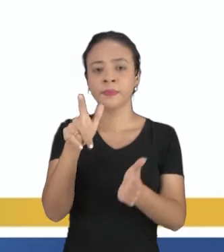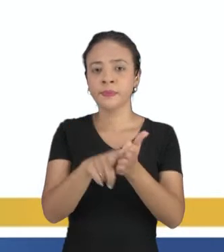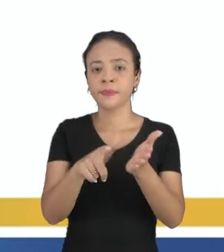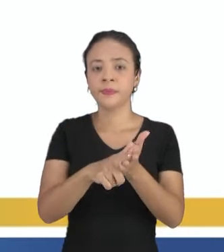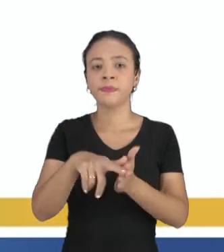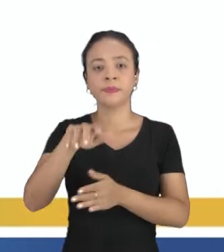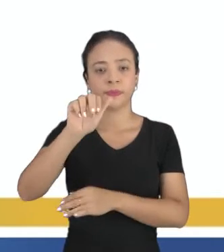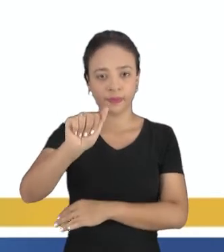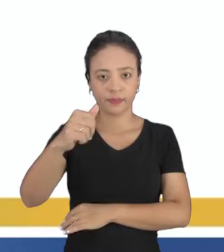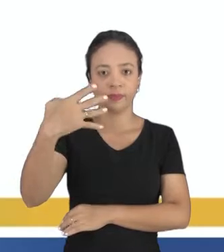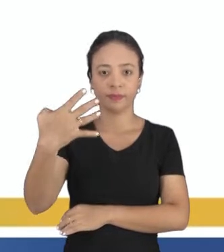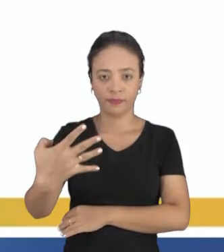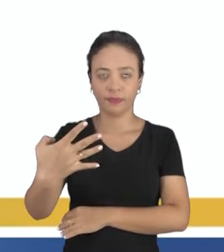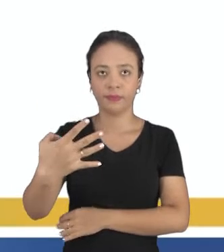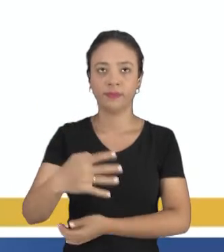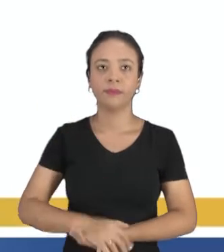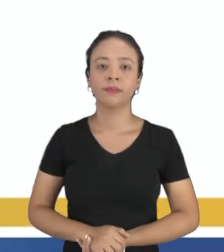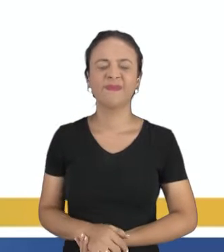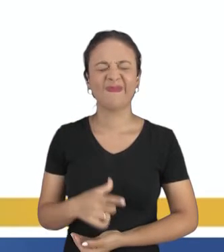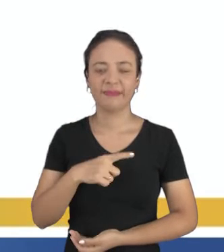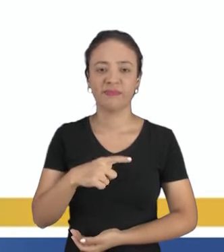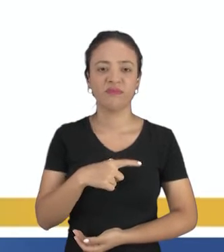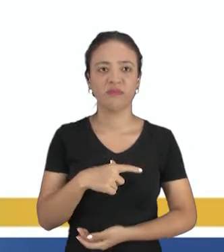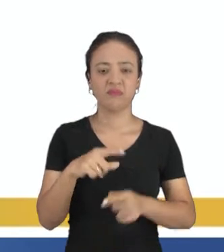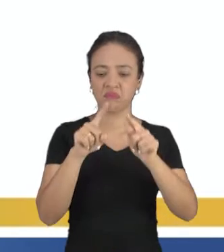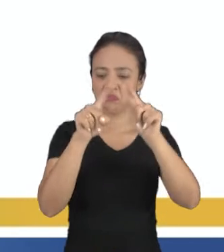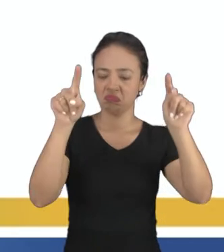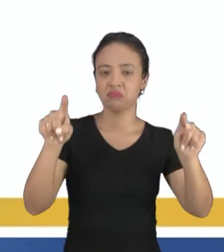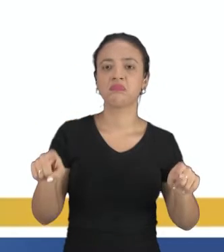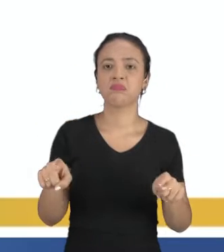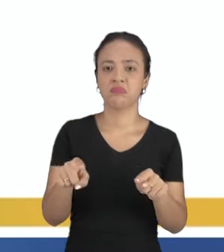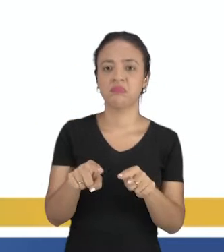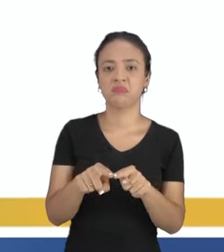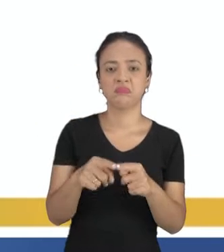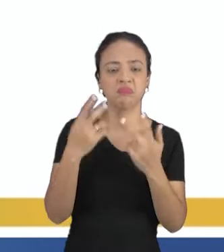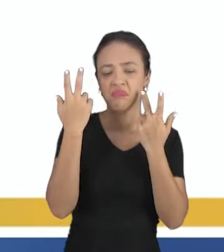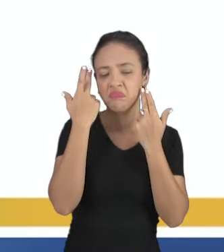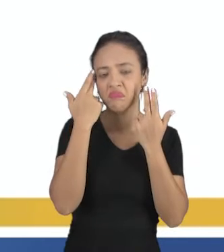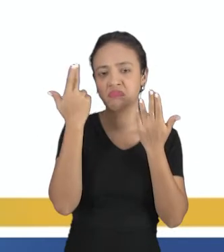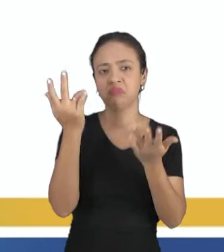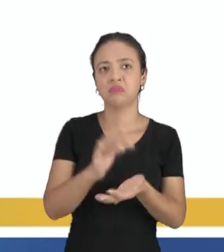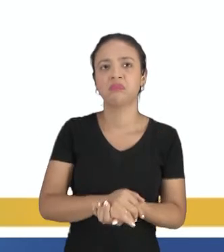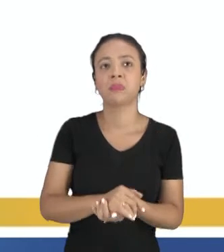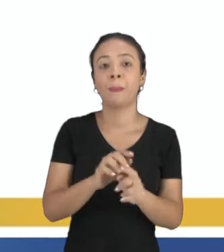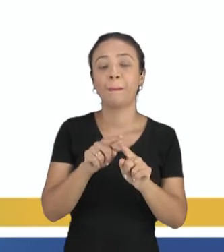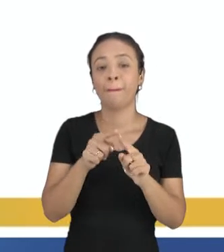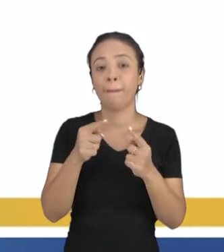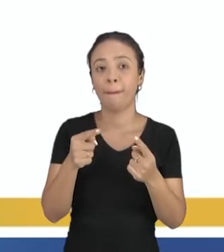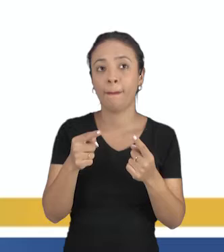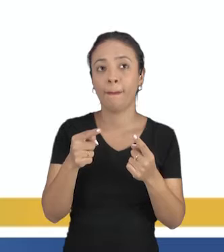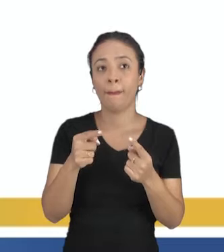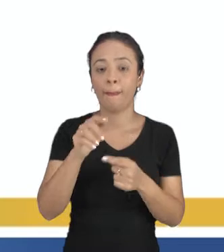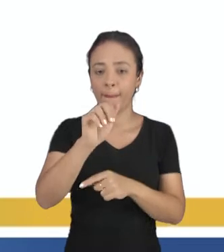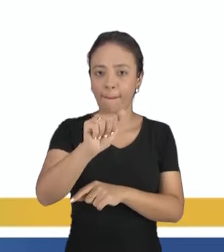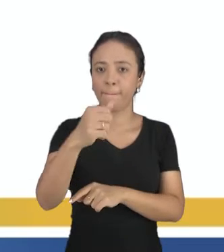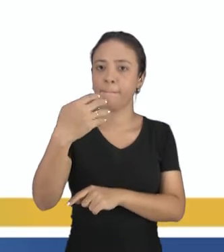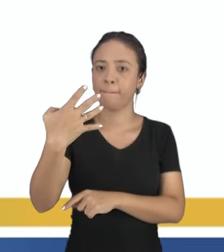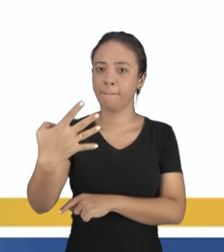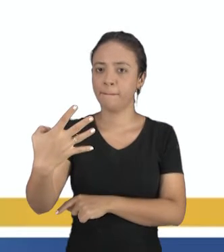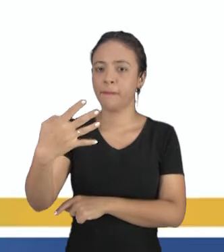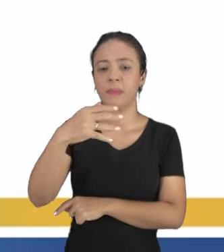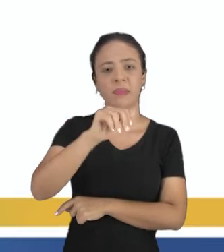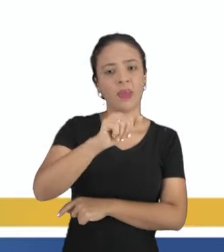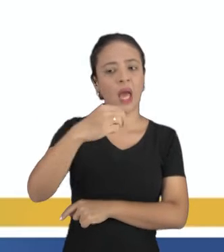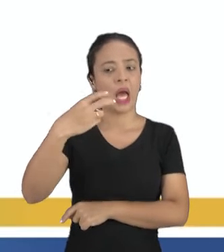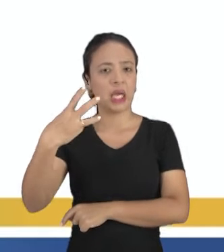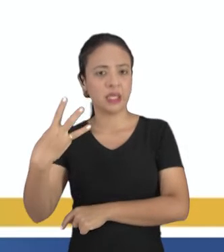papel A4, ela é de um tamanho normal. Só que quando você fala A4,